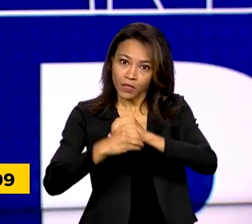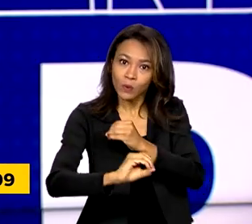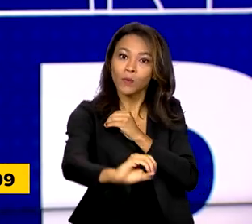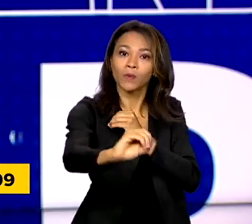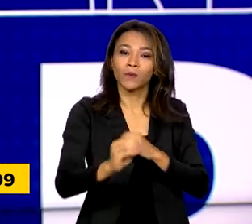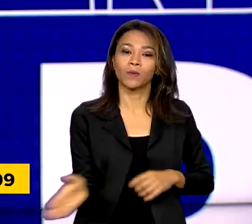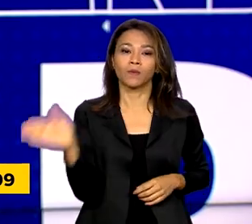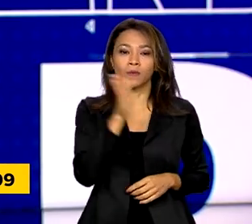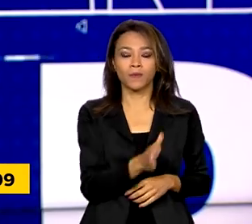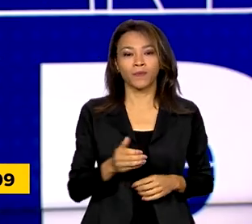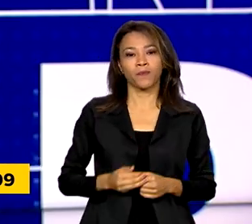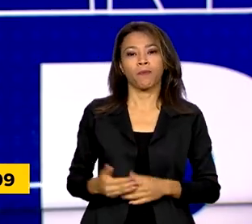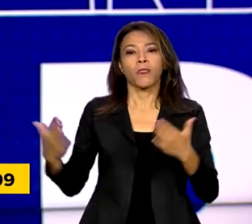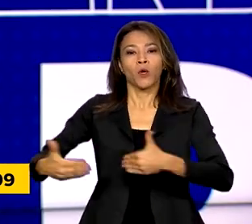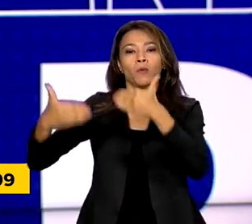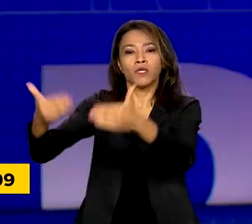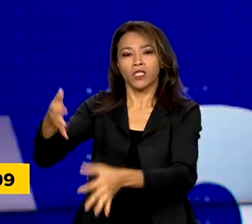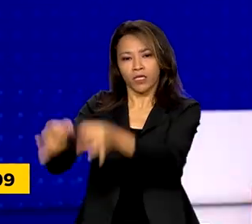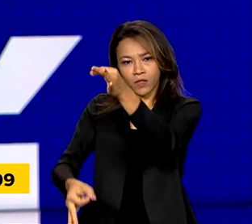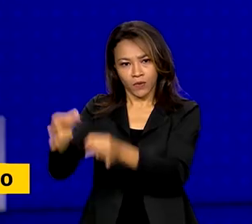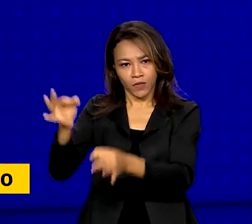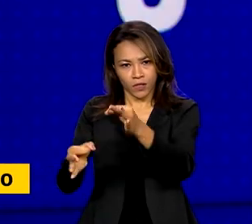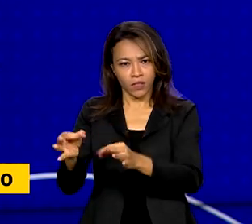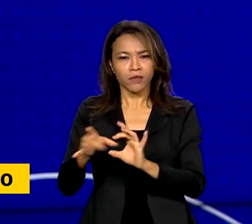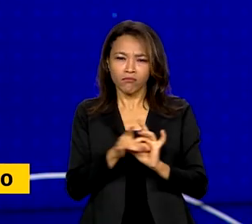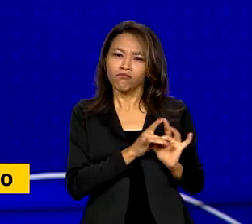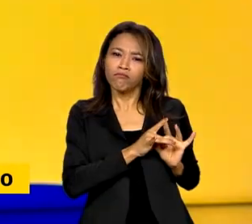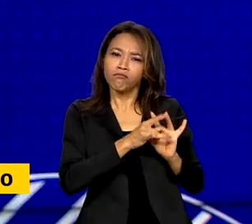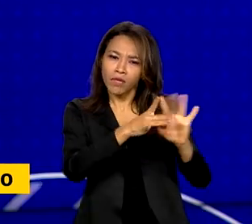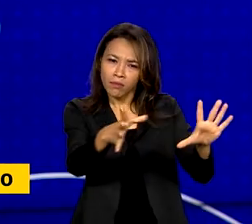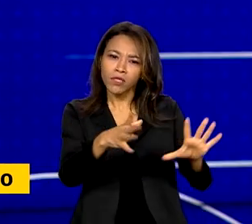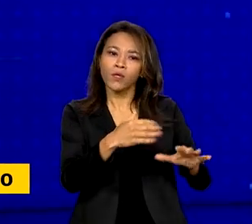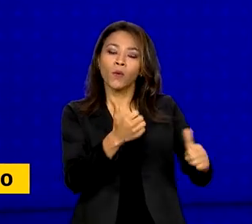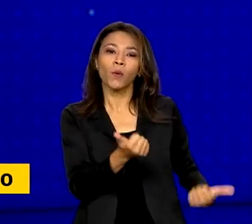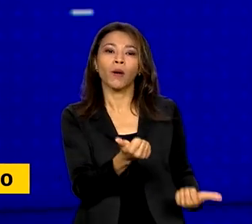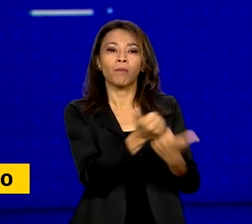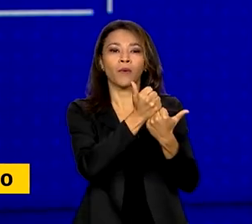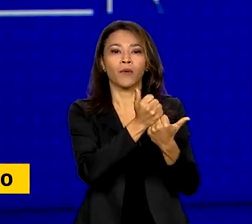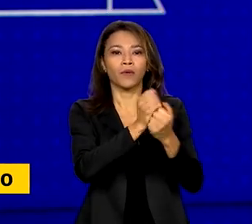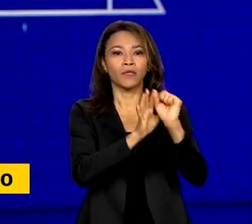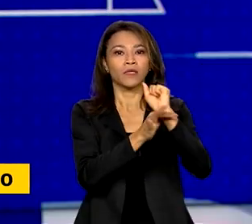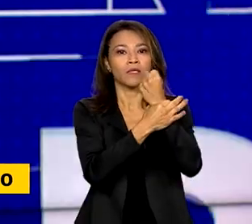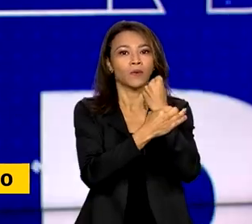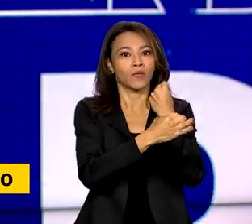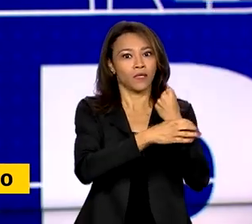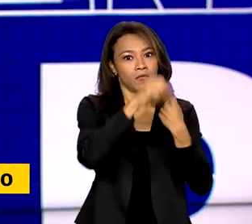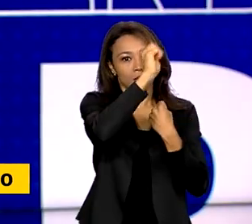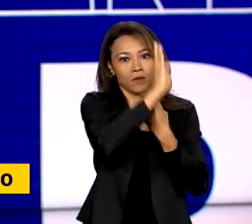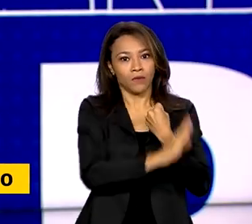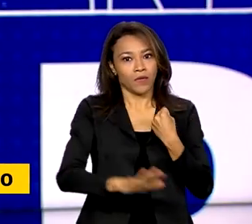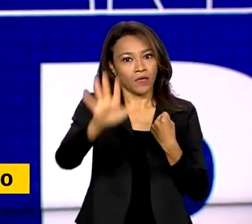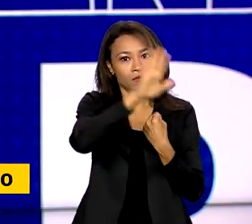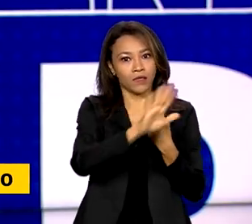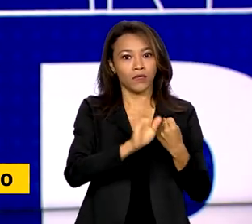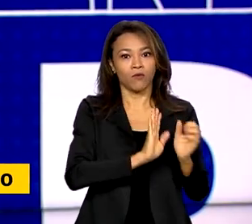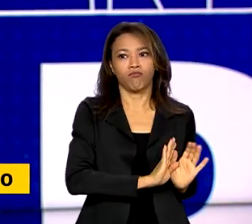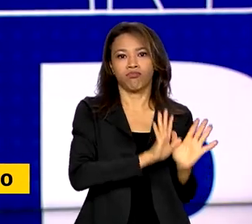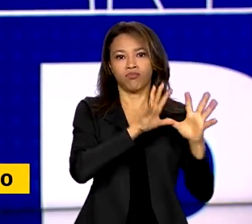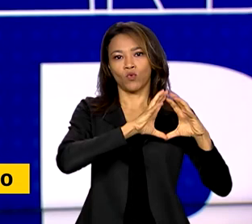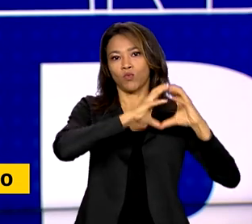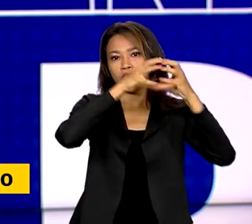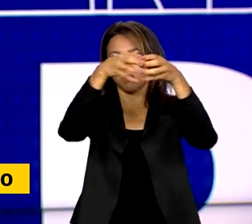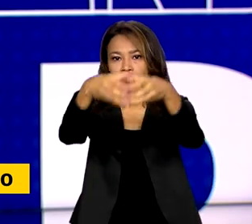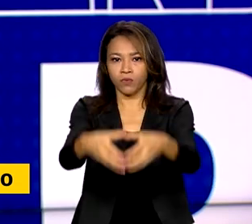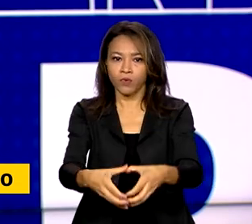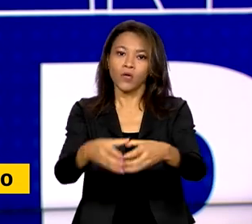e Segurança Pública autorizou o apoio da força nacional de segurança pública em ações da Polícia Federal no estado de Roraima